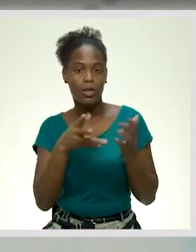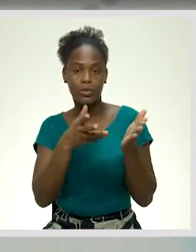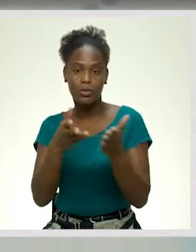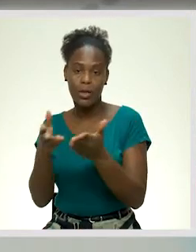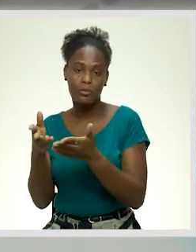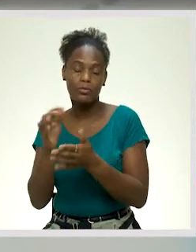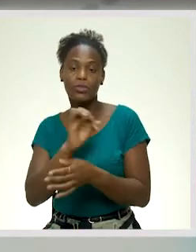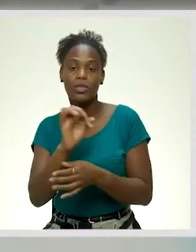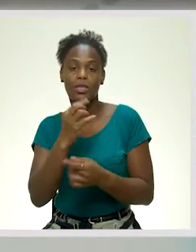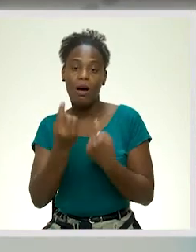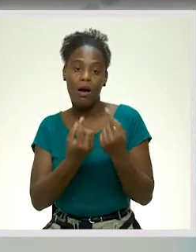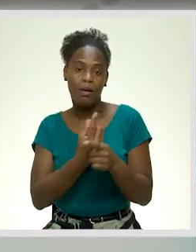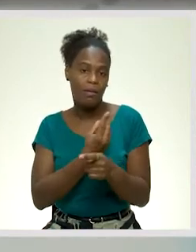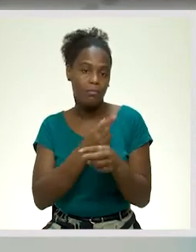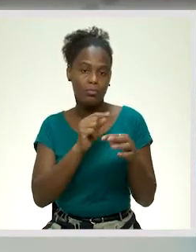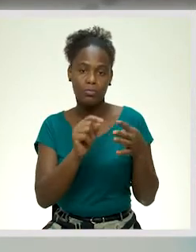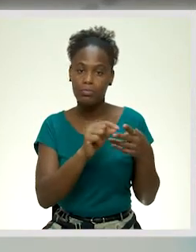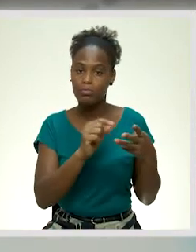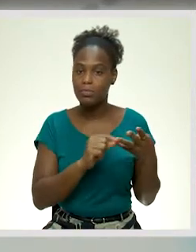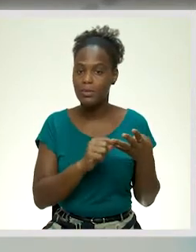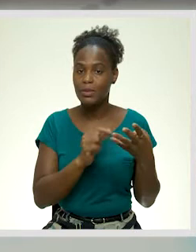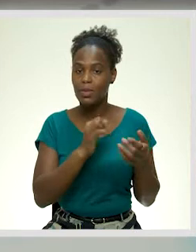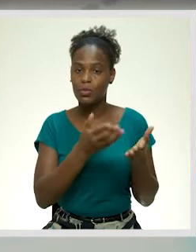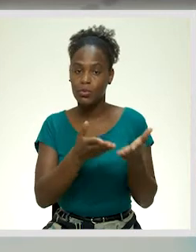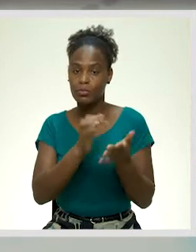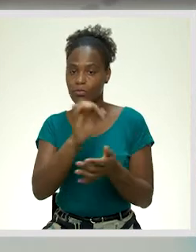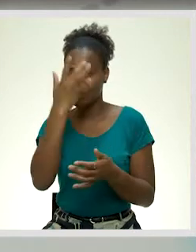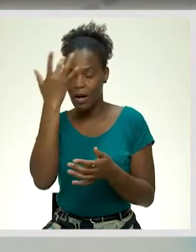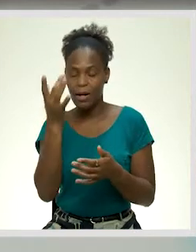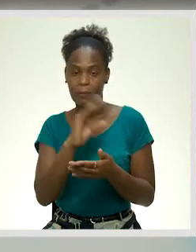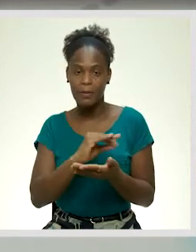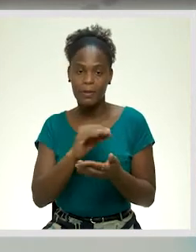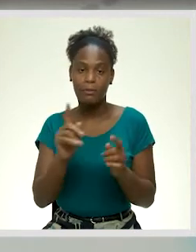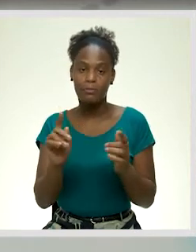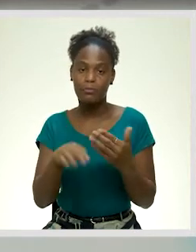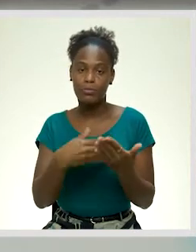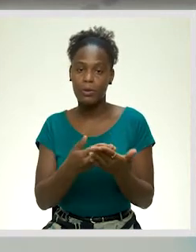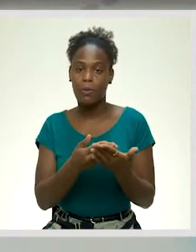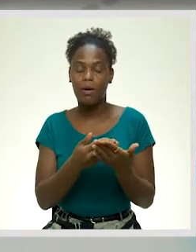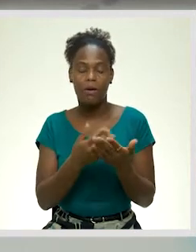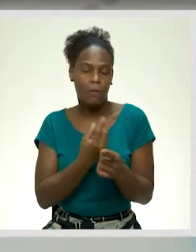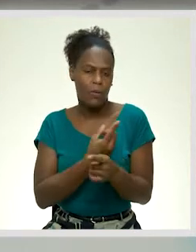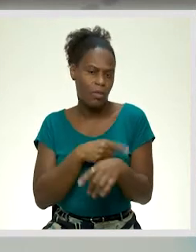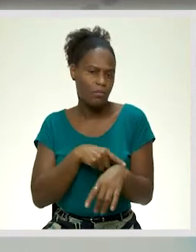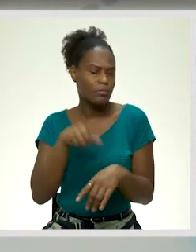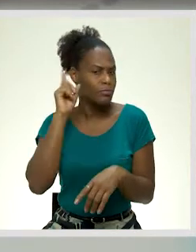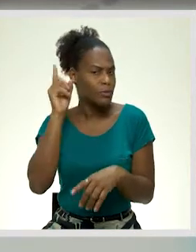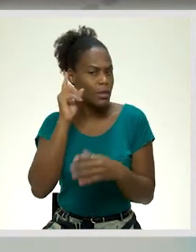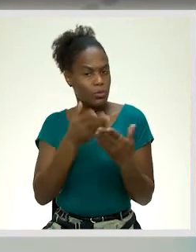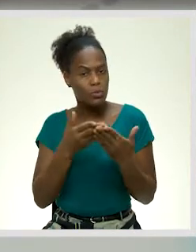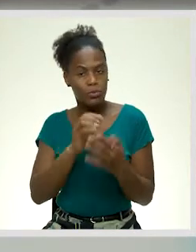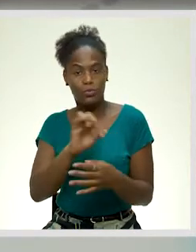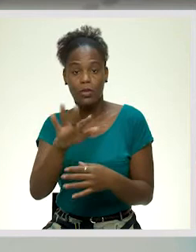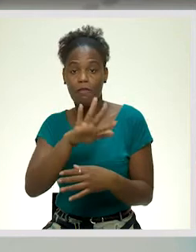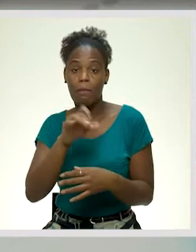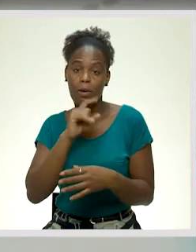orientar, são elementos que vos facilitam e vos proporcionam um momento importante no vosso estudo, por forma que